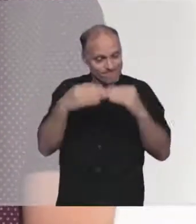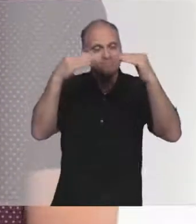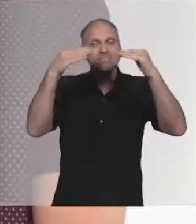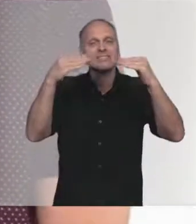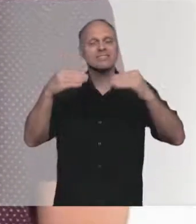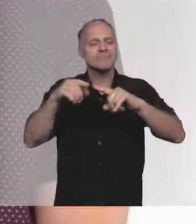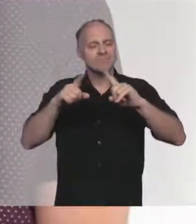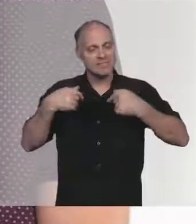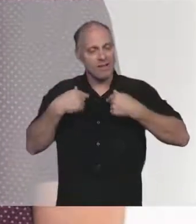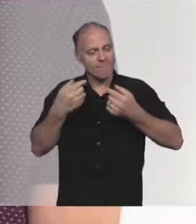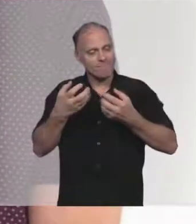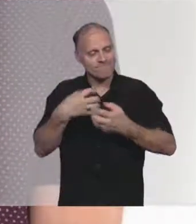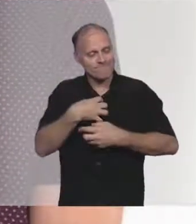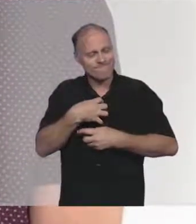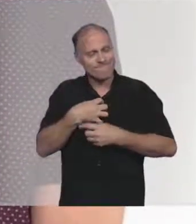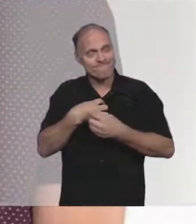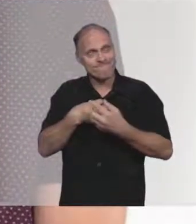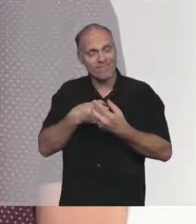fico muito